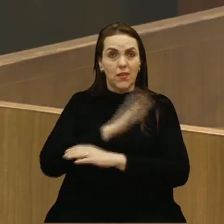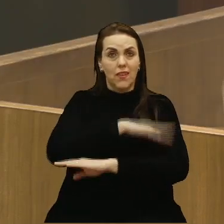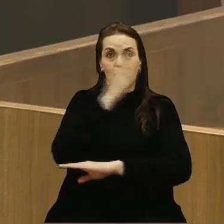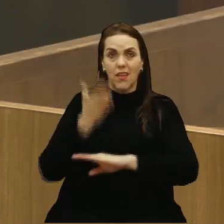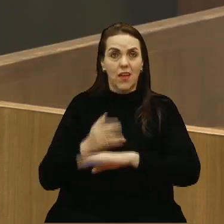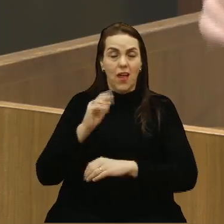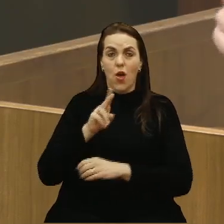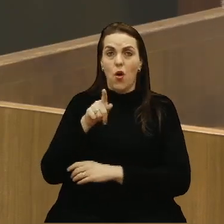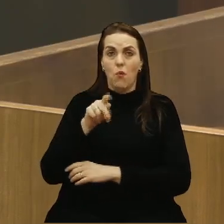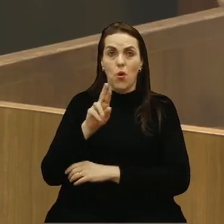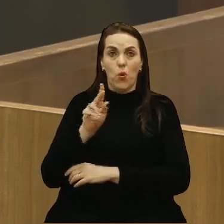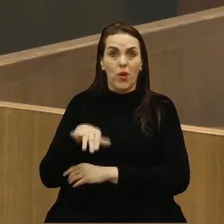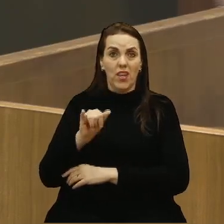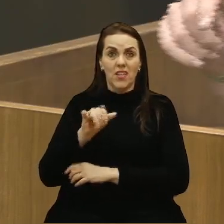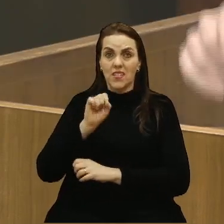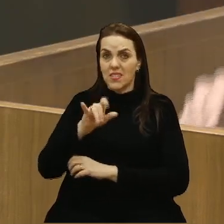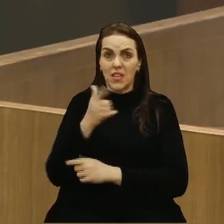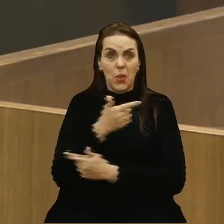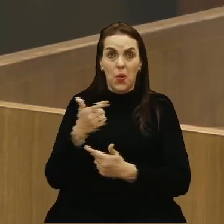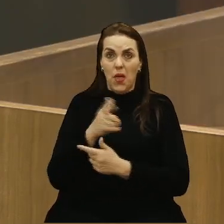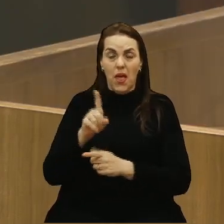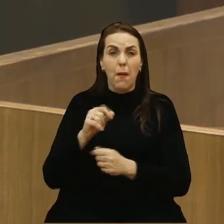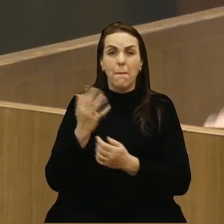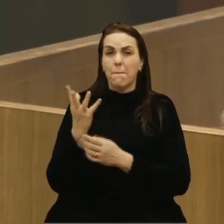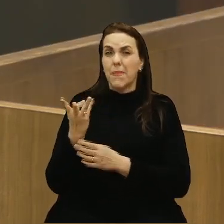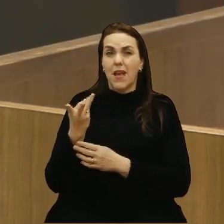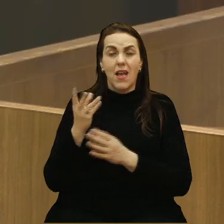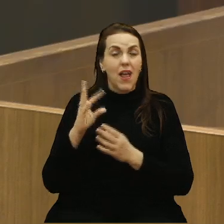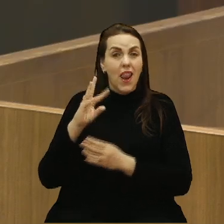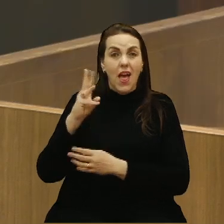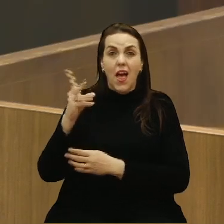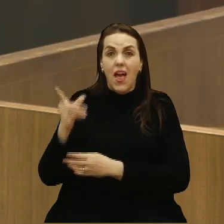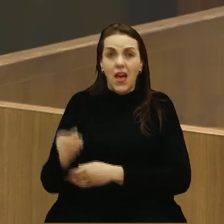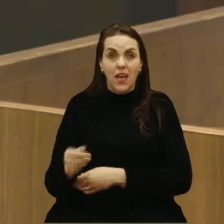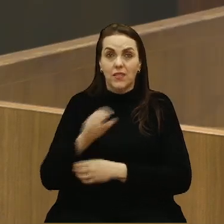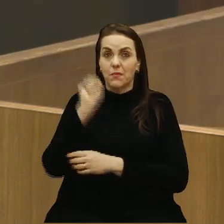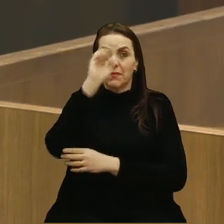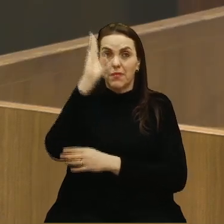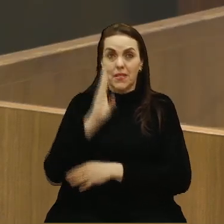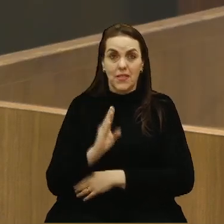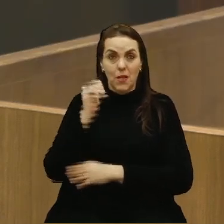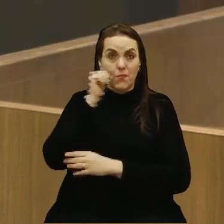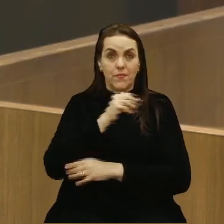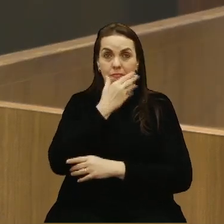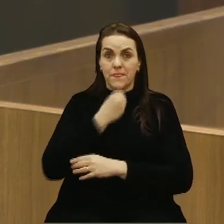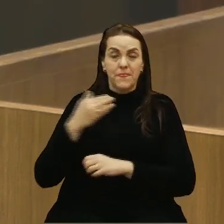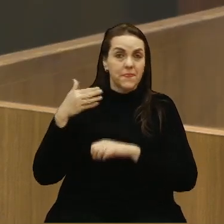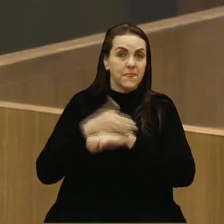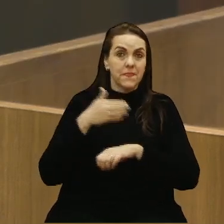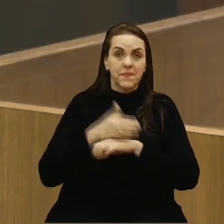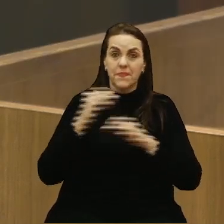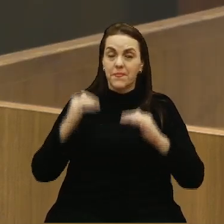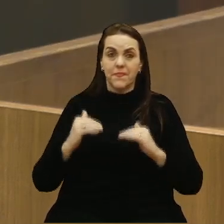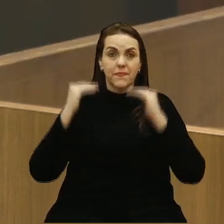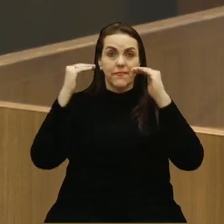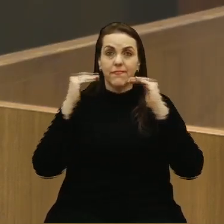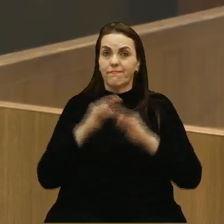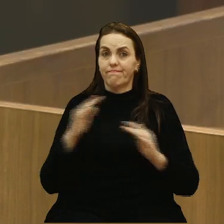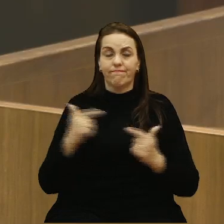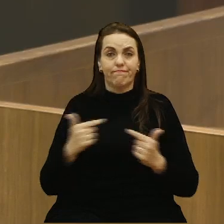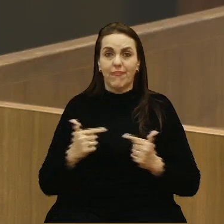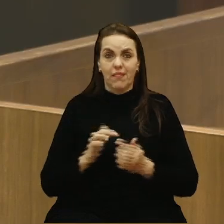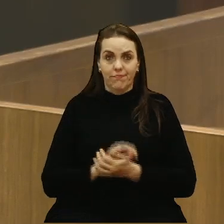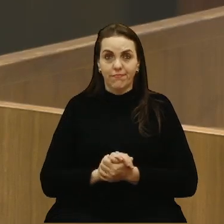ProUni. Se não fosse isso, eu e milhares de brasileiros e brasileiras não teríamos tido acesso ao ensino superior. E